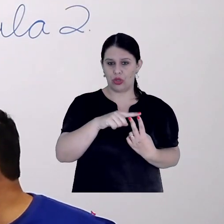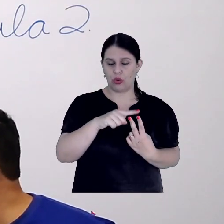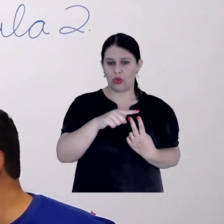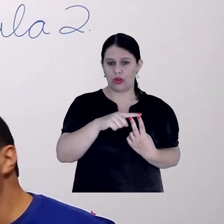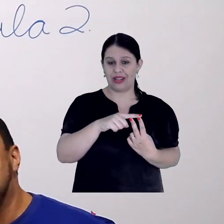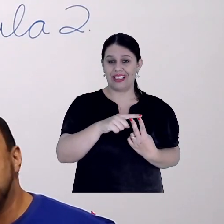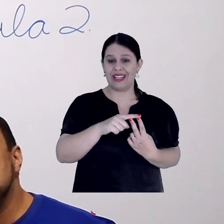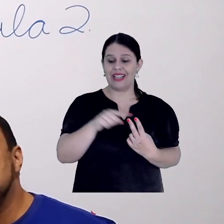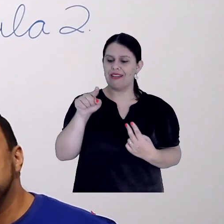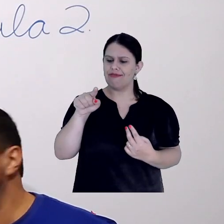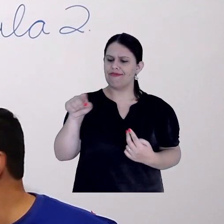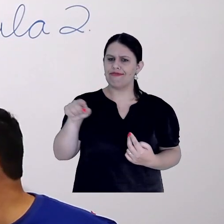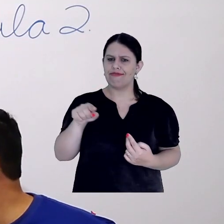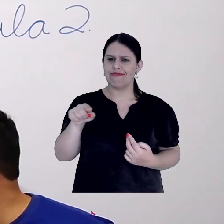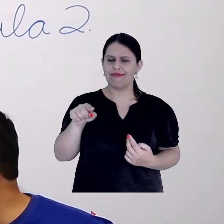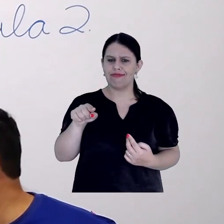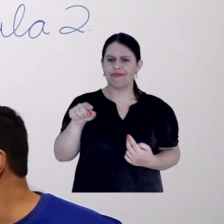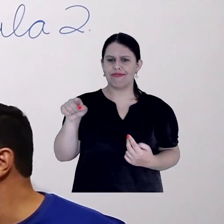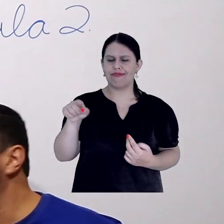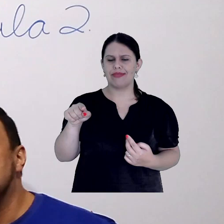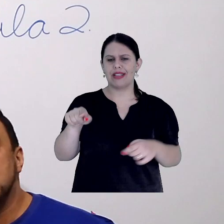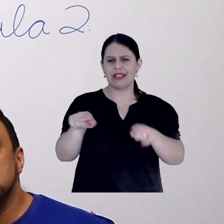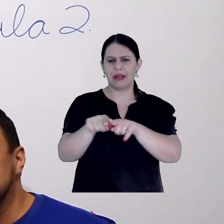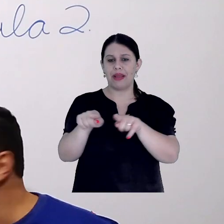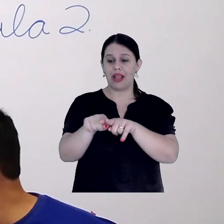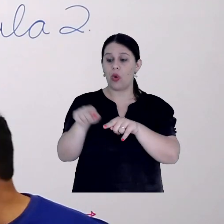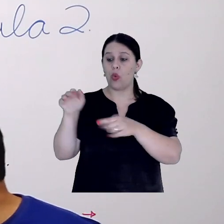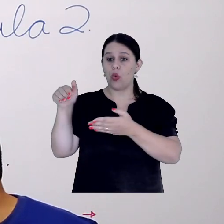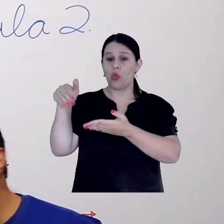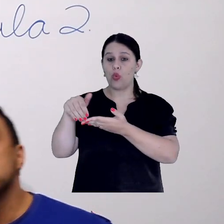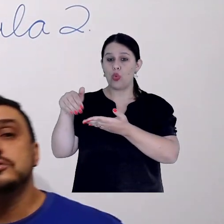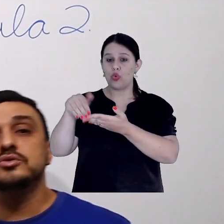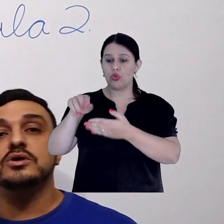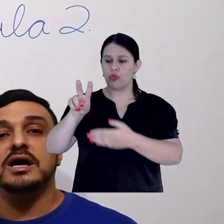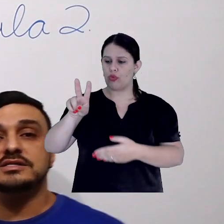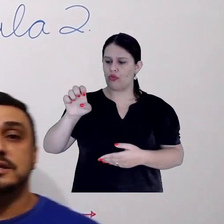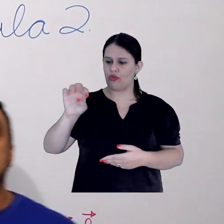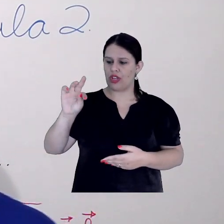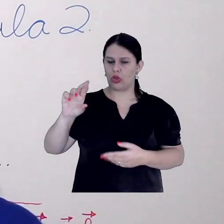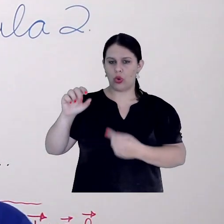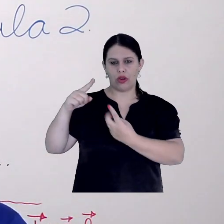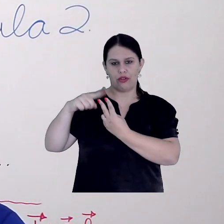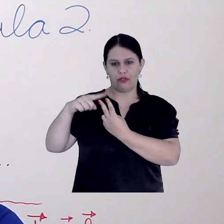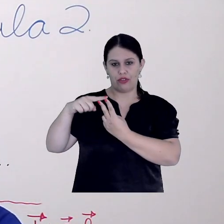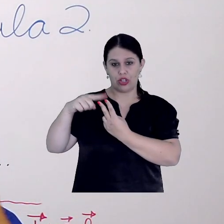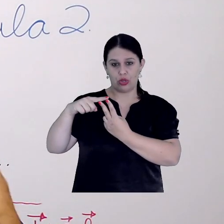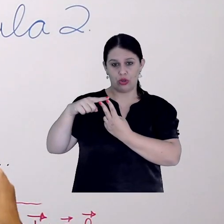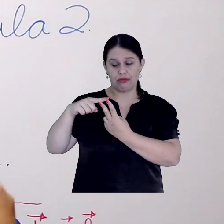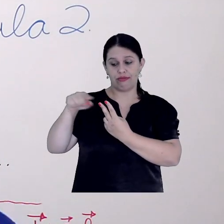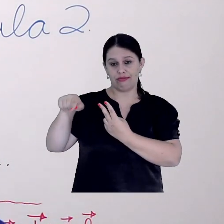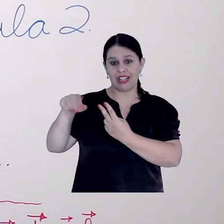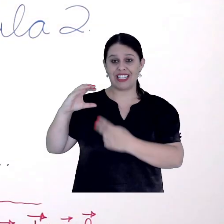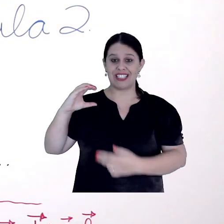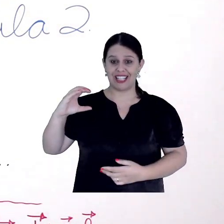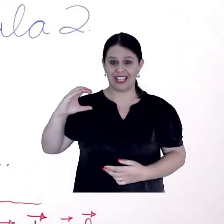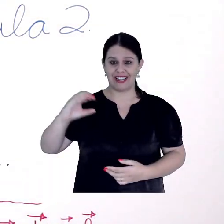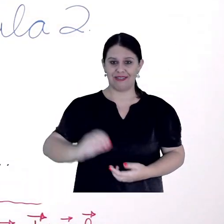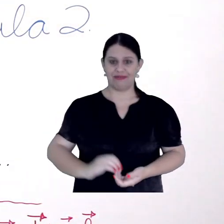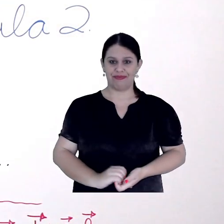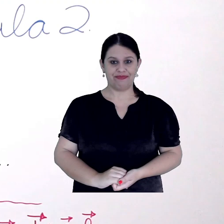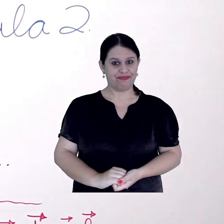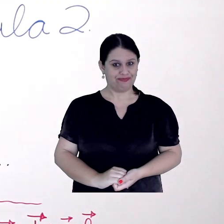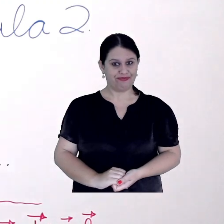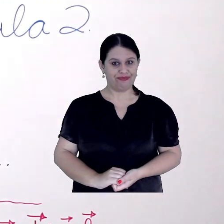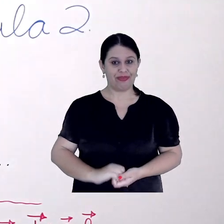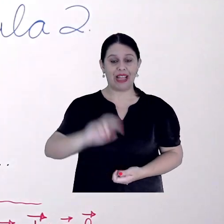a extremidade coincide com a extremidade do último vetor, no caso aqui o vetor C.